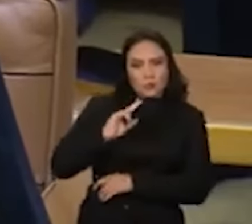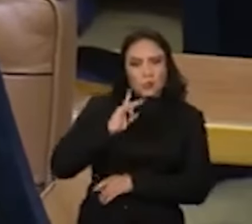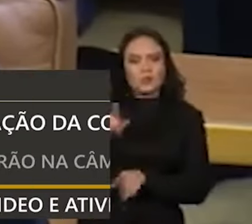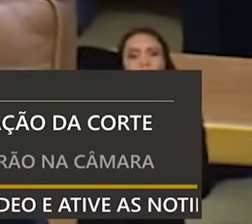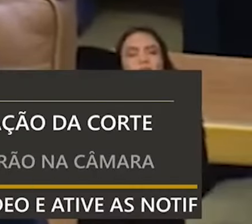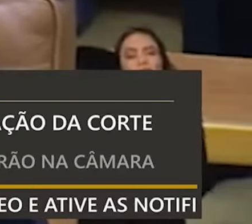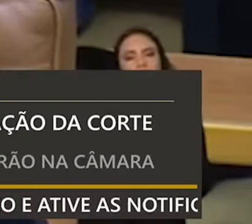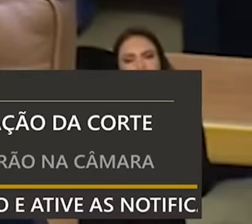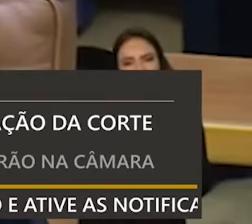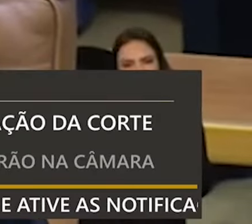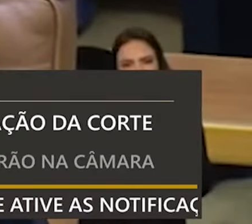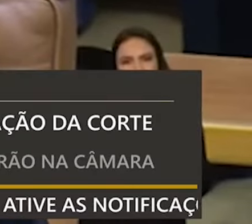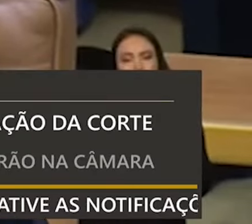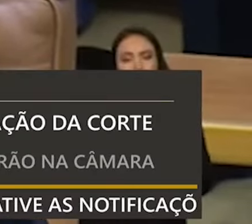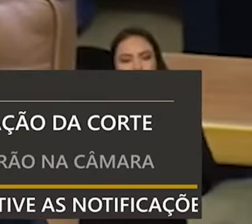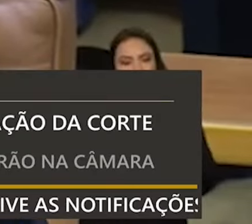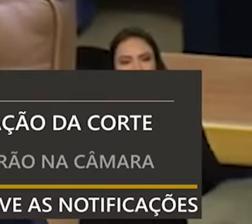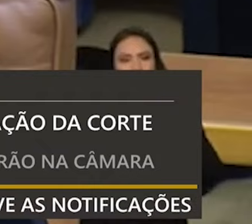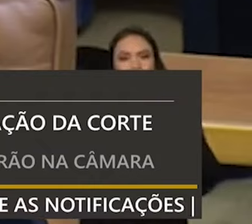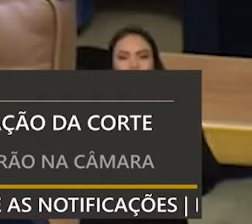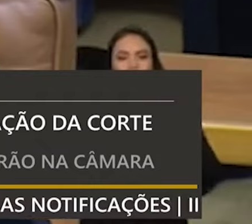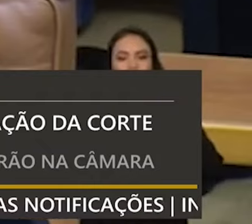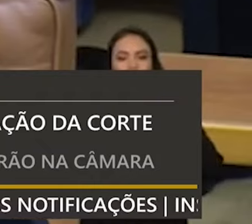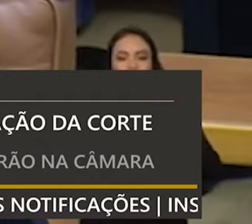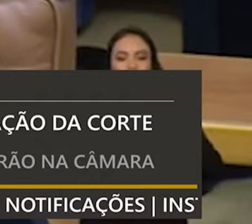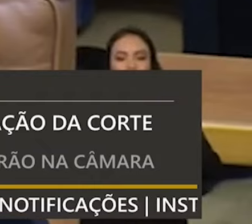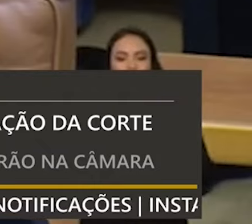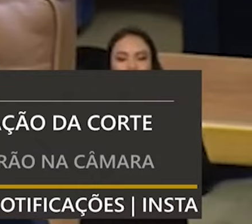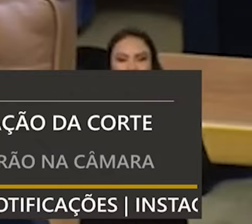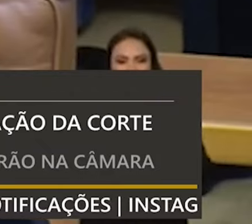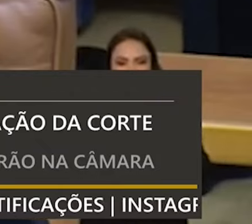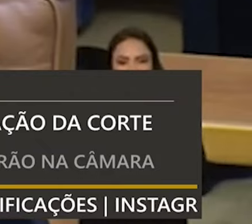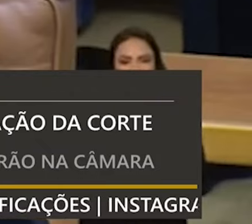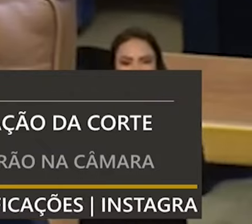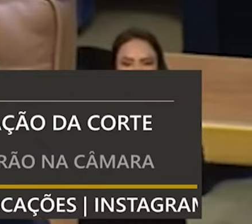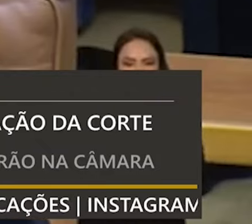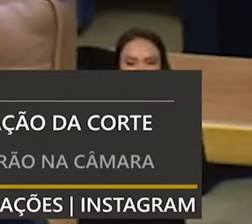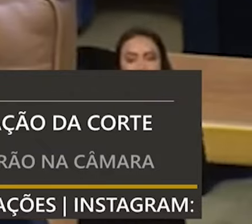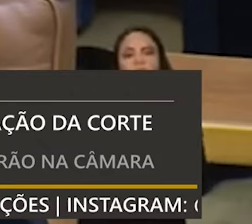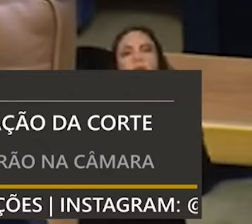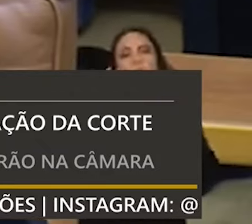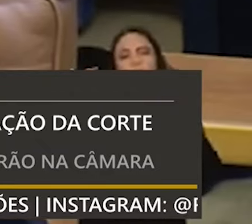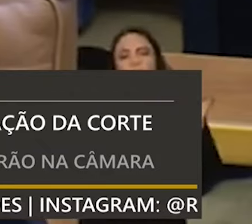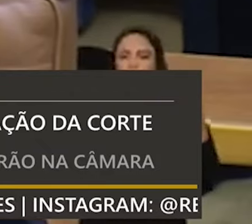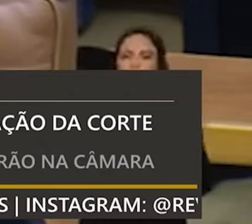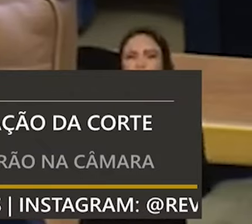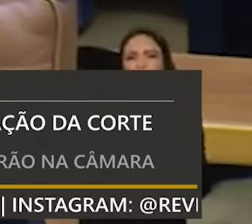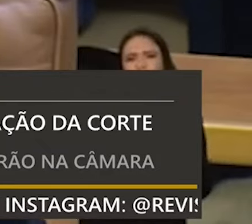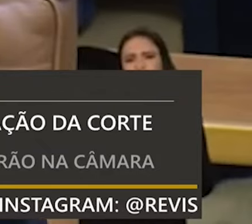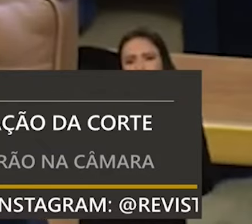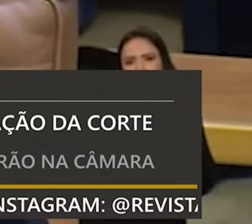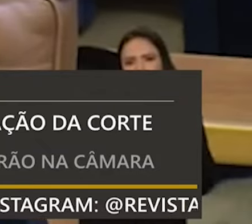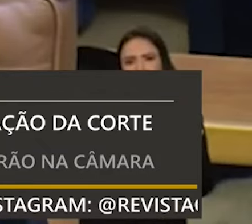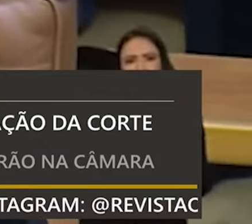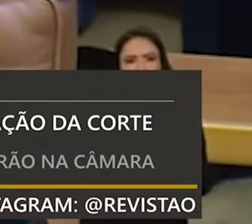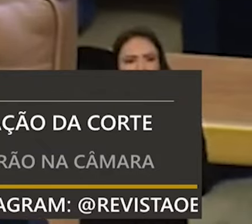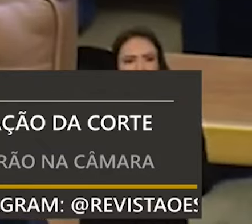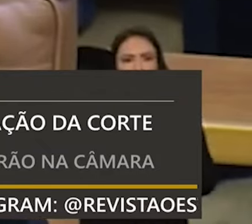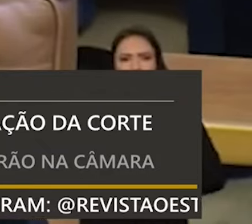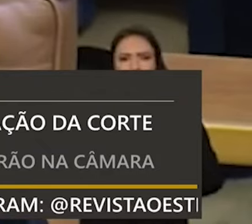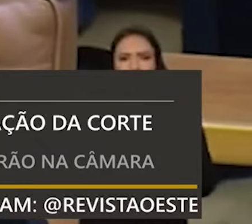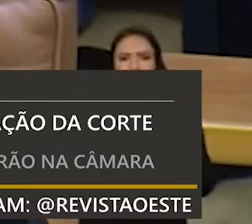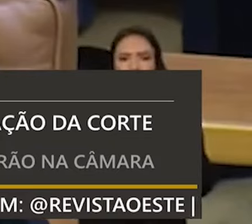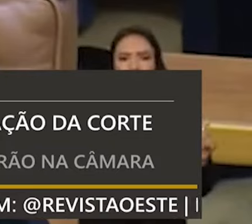se deve à atuação firme deste tribunal. E o tribunal não fez nada mais, nada